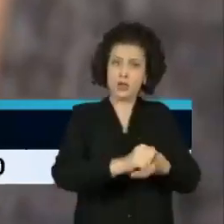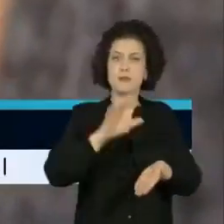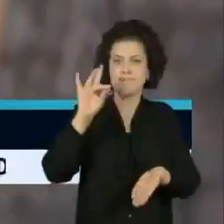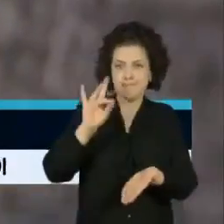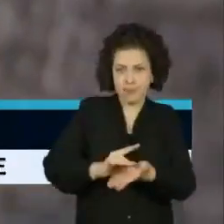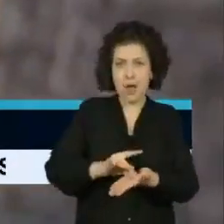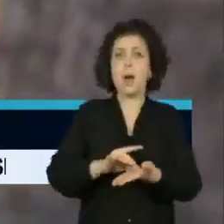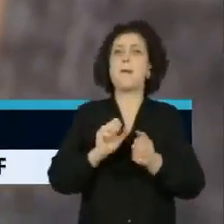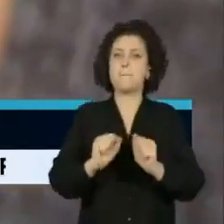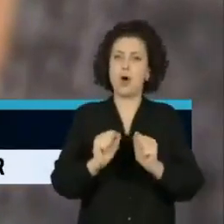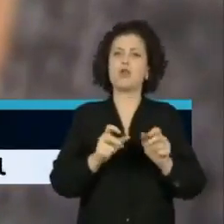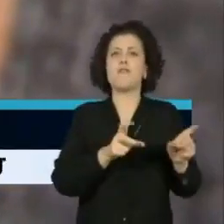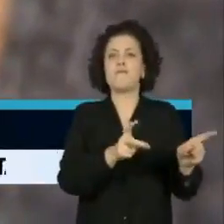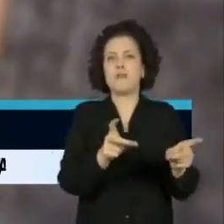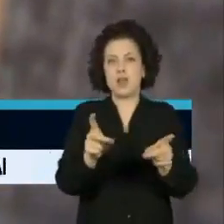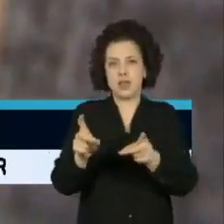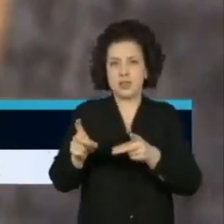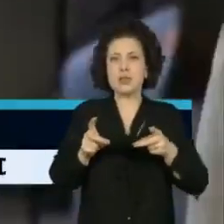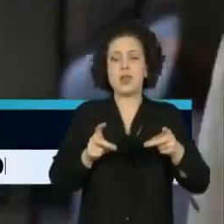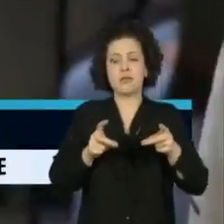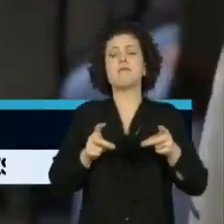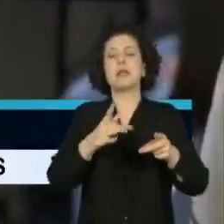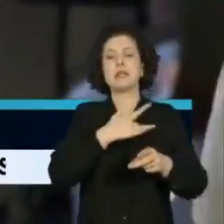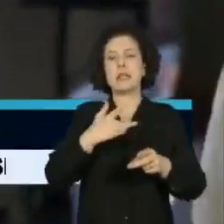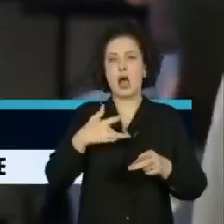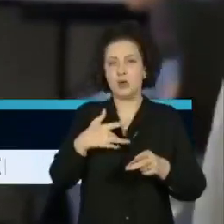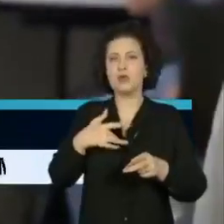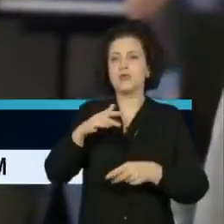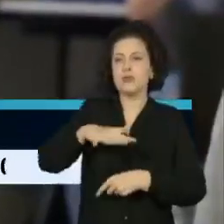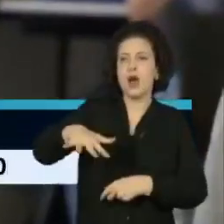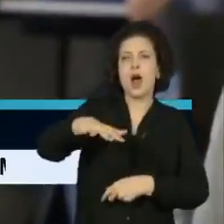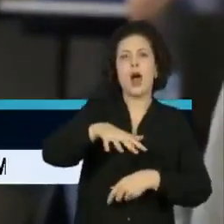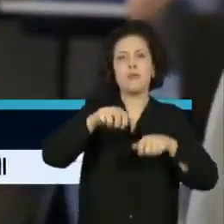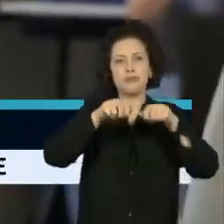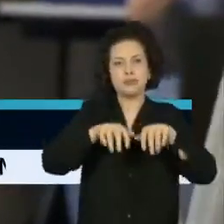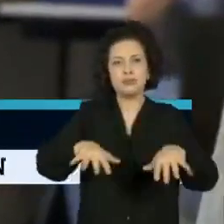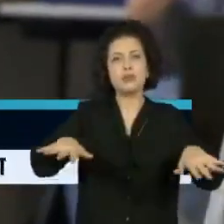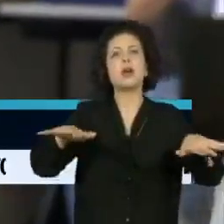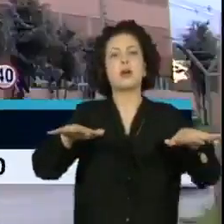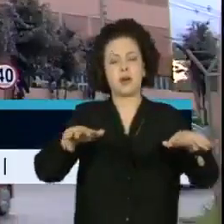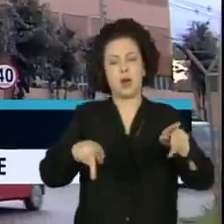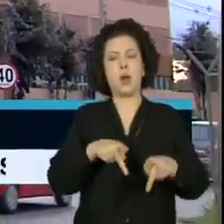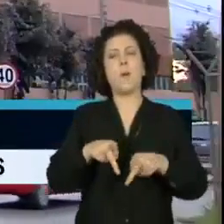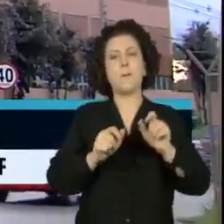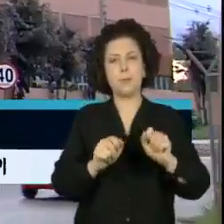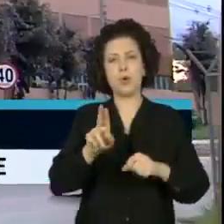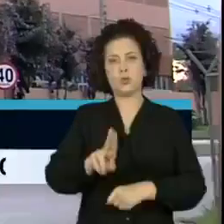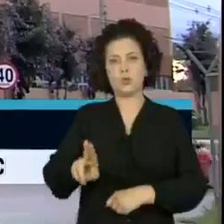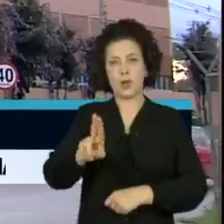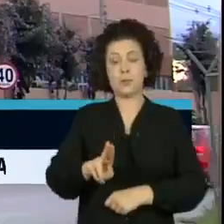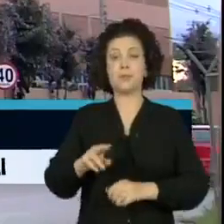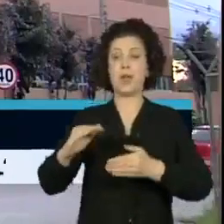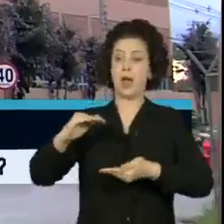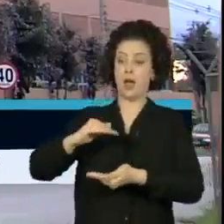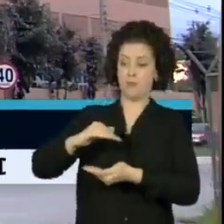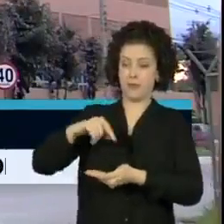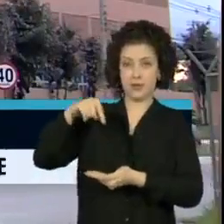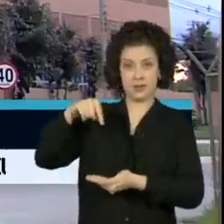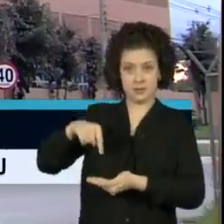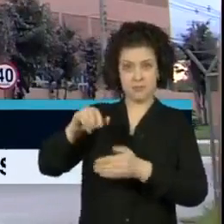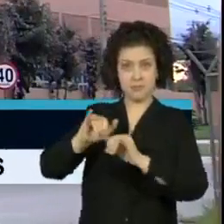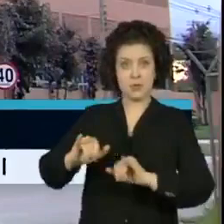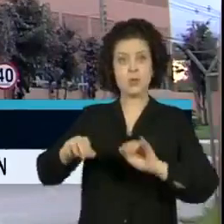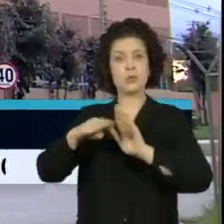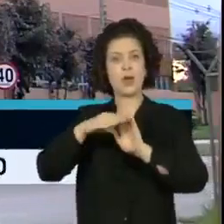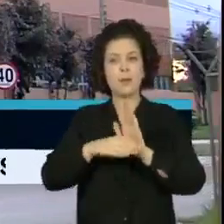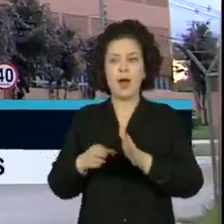a vacina poderá ser vendida aos sistemas de saúde e usada amplamente pela população de acordo com a Anvisa a